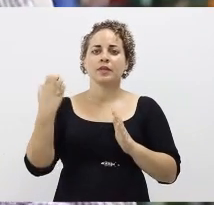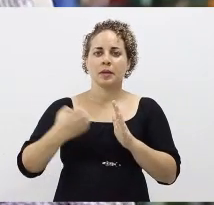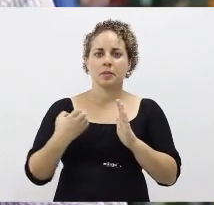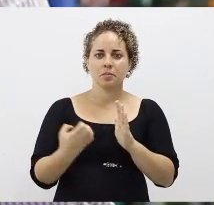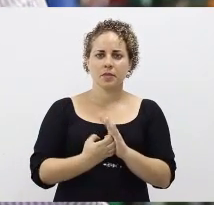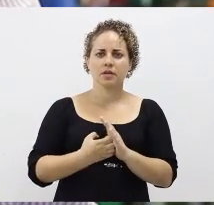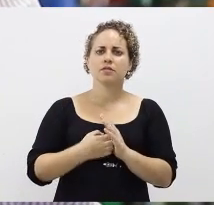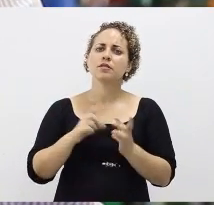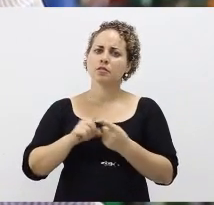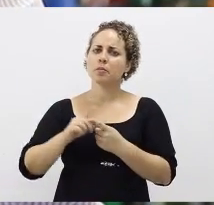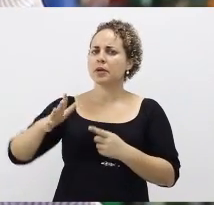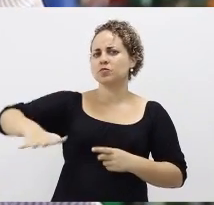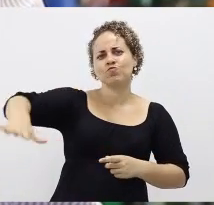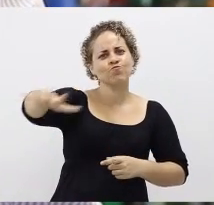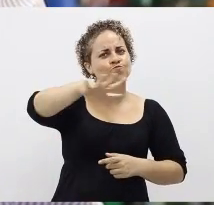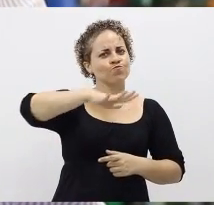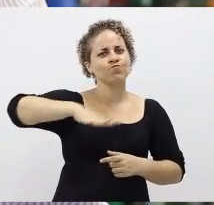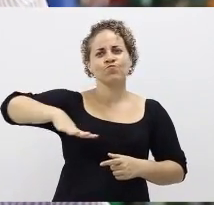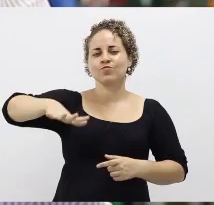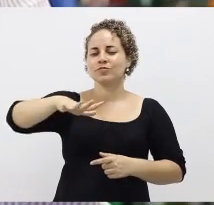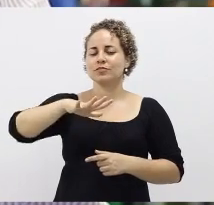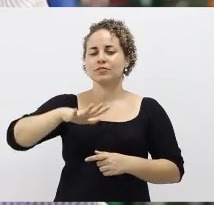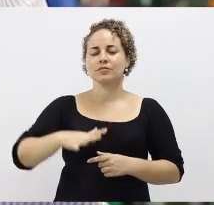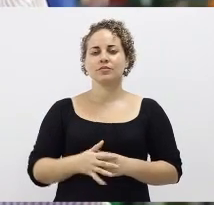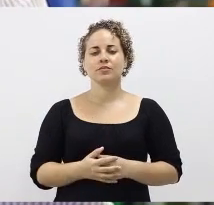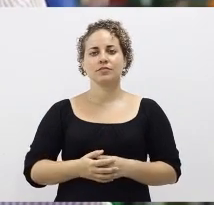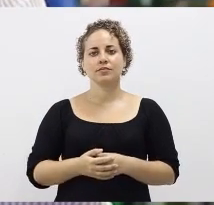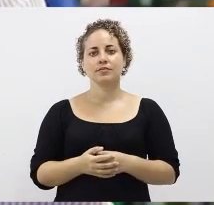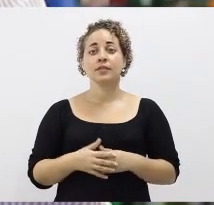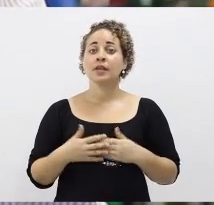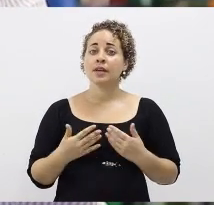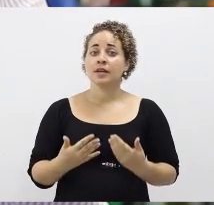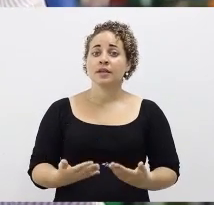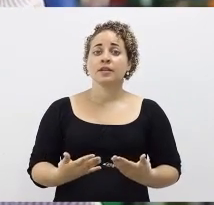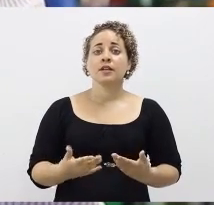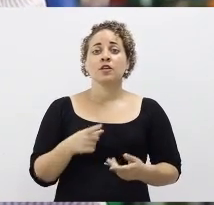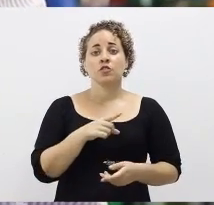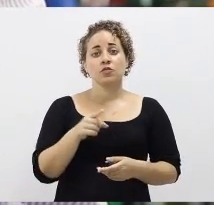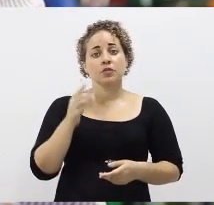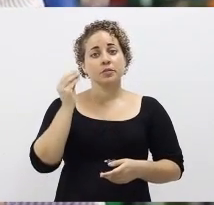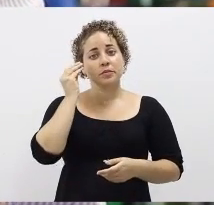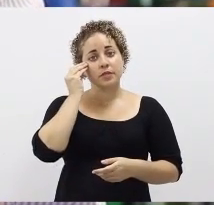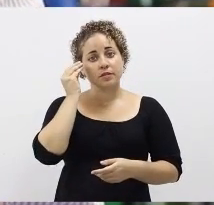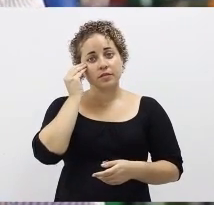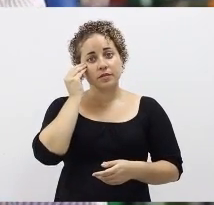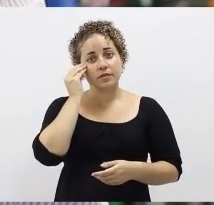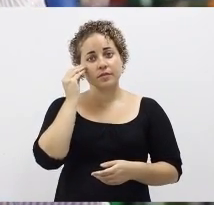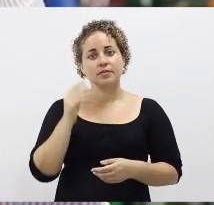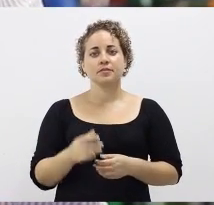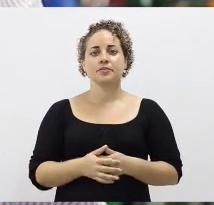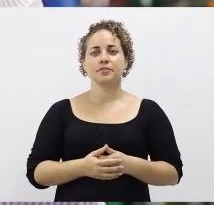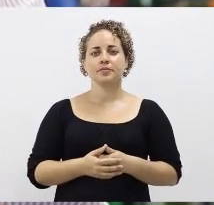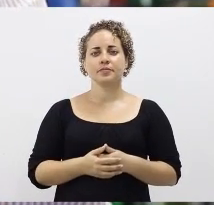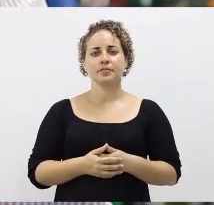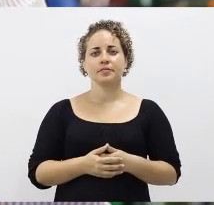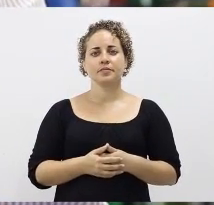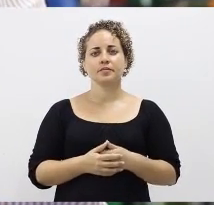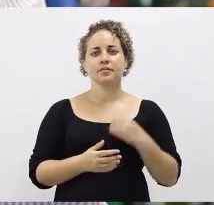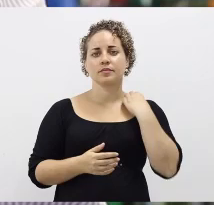empresa e no ambiente. Bem, como nós podemos ver